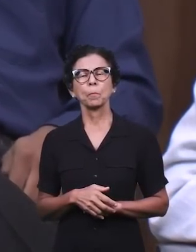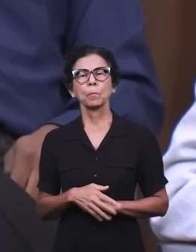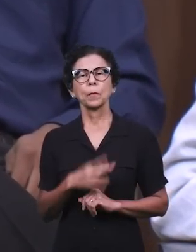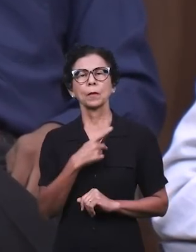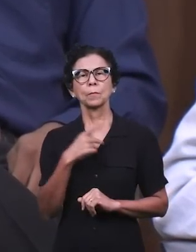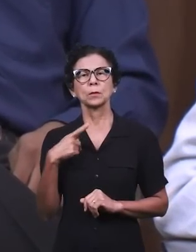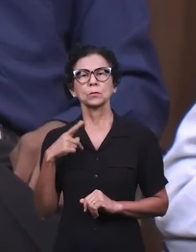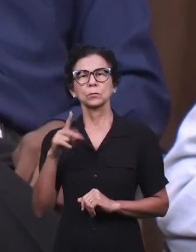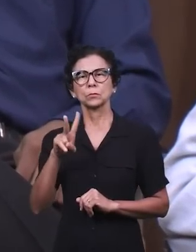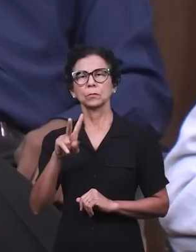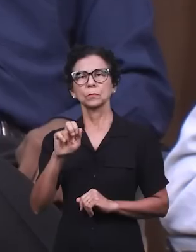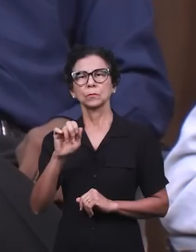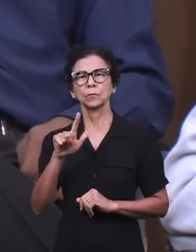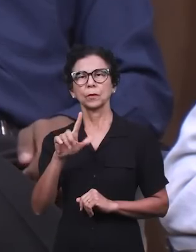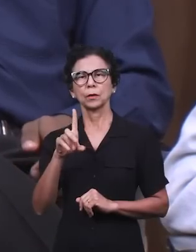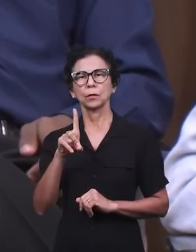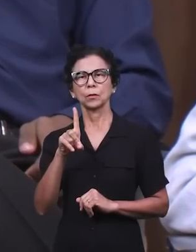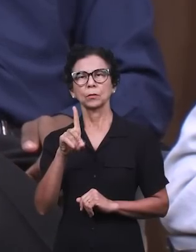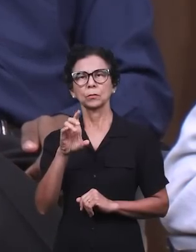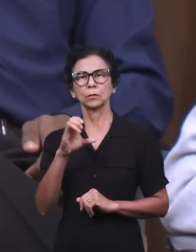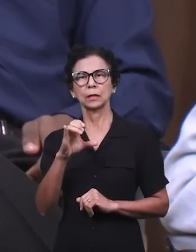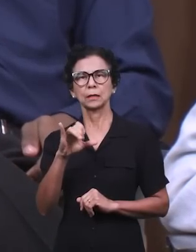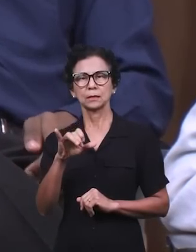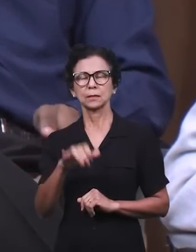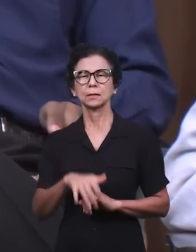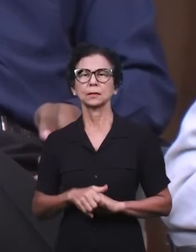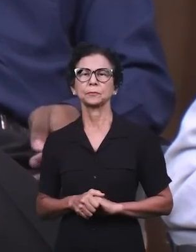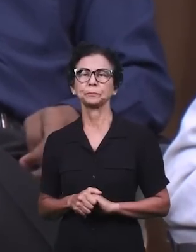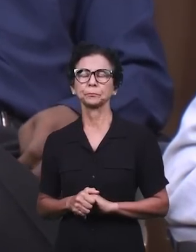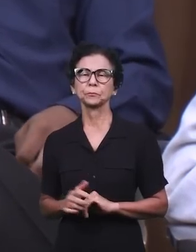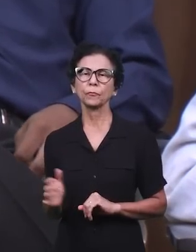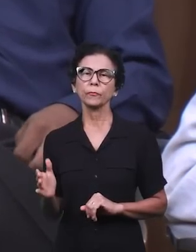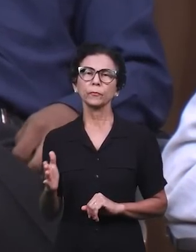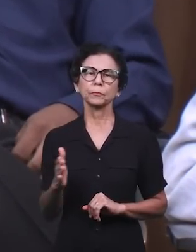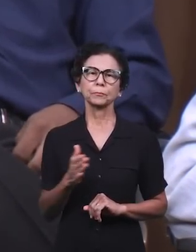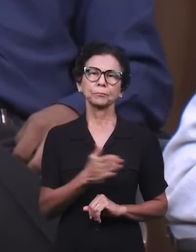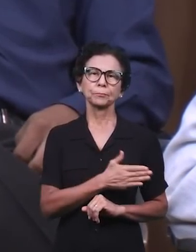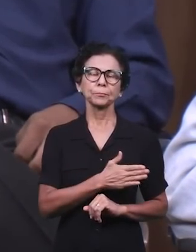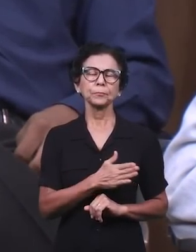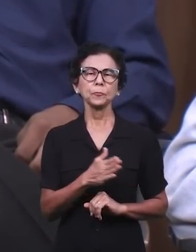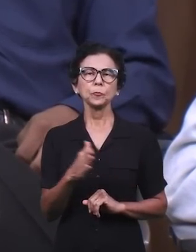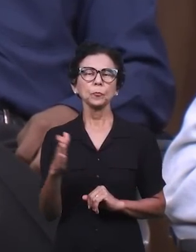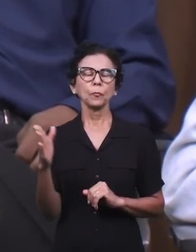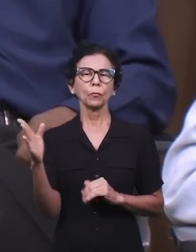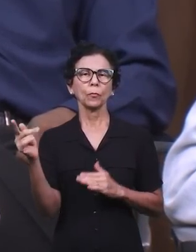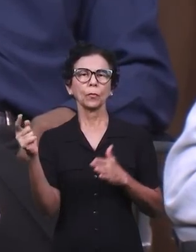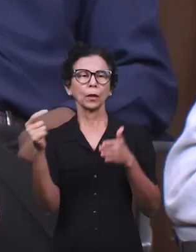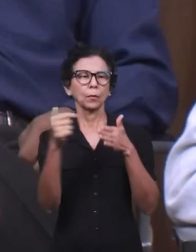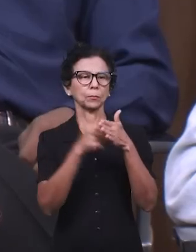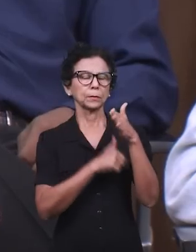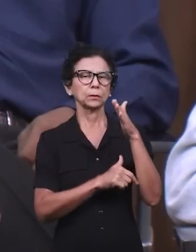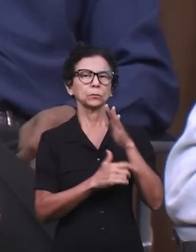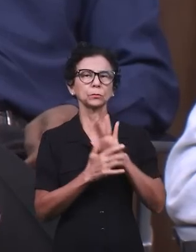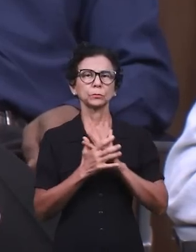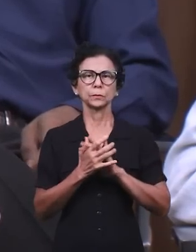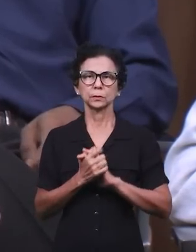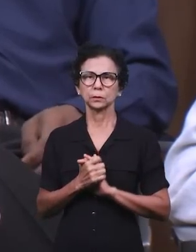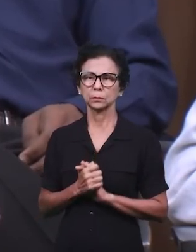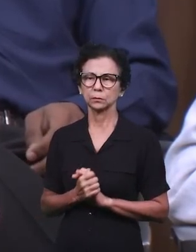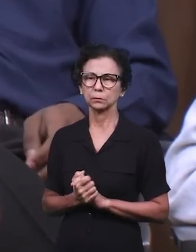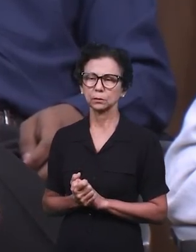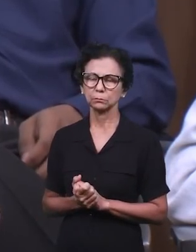quando não tem nenhum desastre acontecendo parece ser fácil, mas para aqueles irmãos que estão